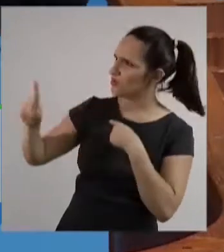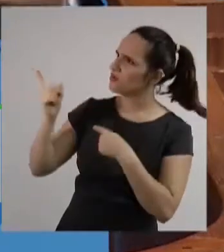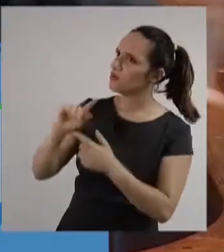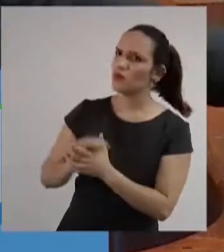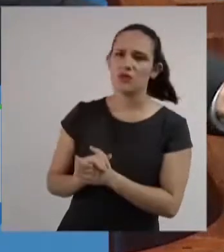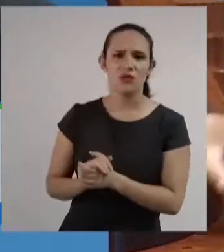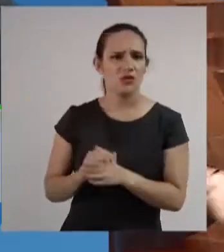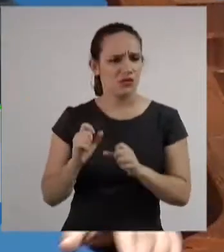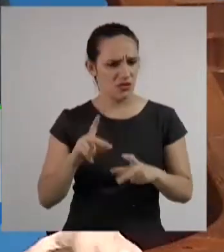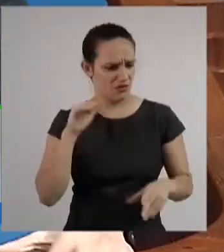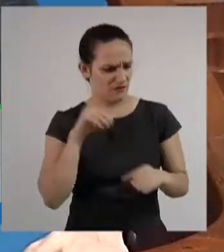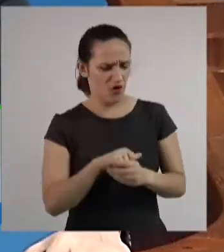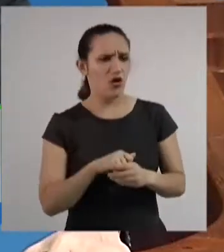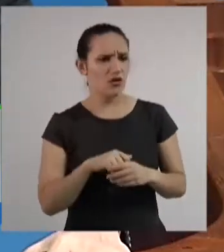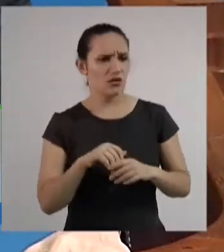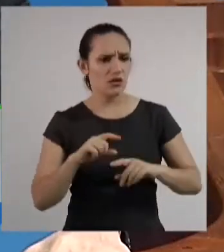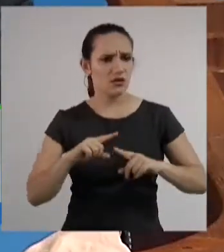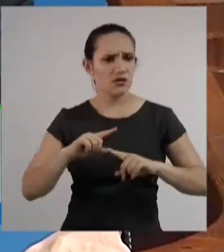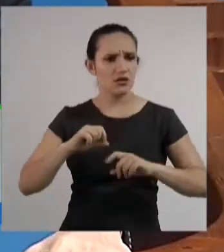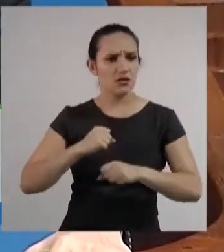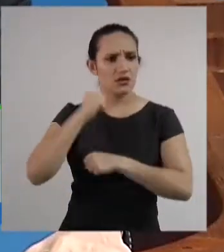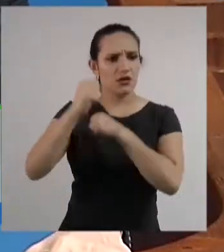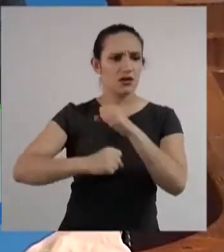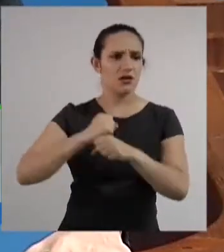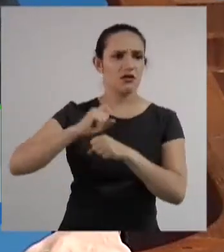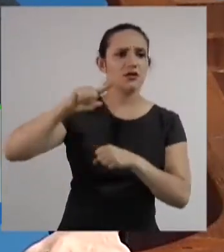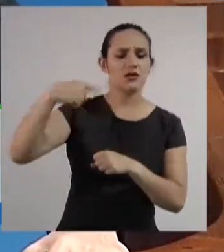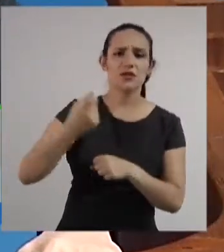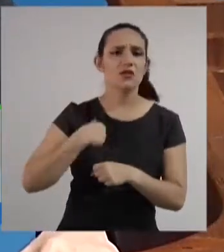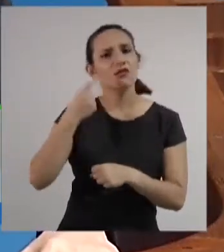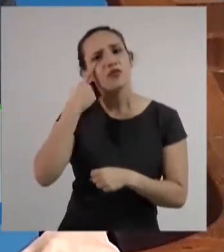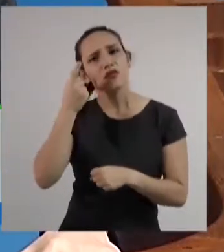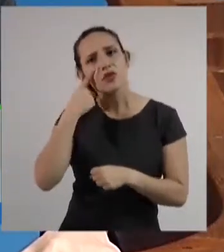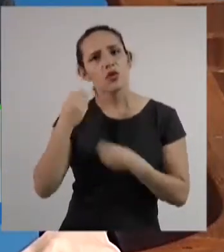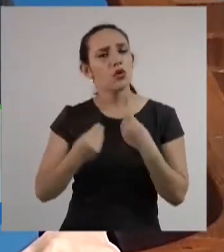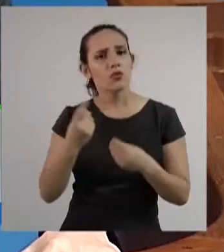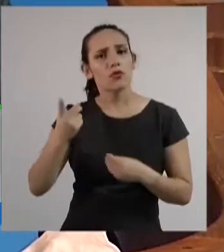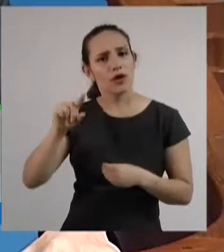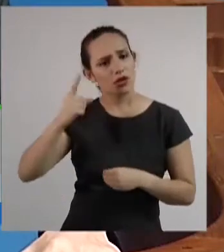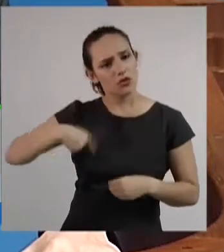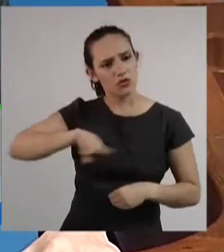votam o orçamento de vocês, o ano que vem eu vejo como é que vai ser o nosso.